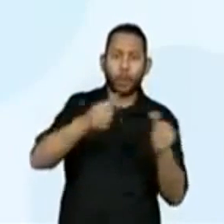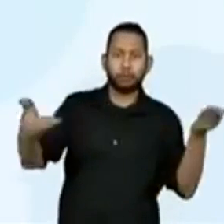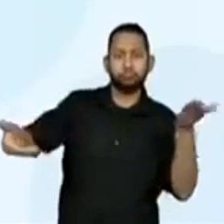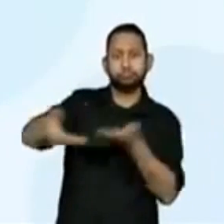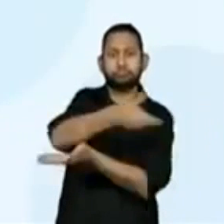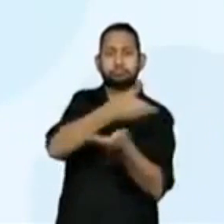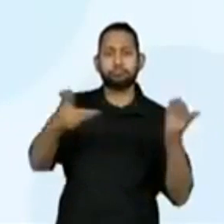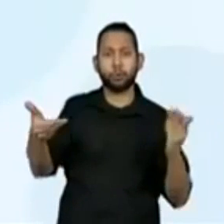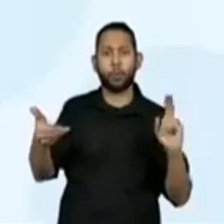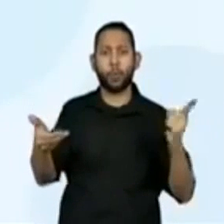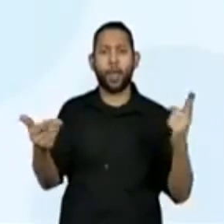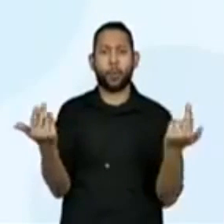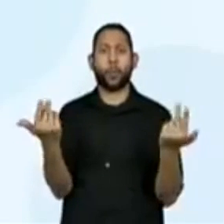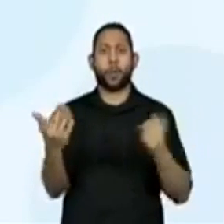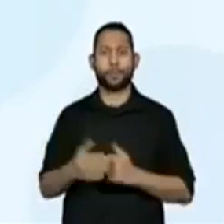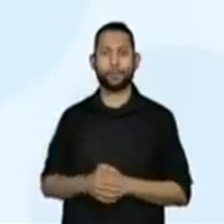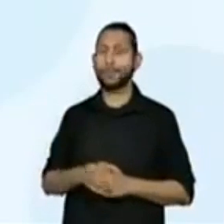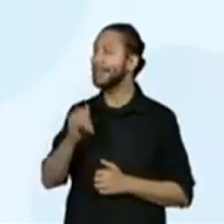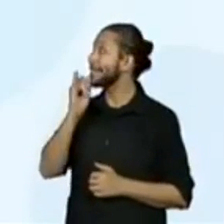R$